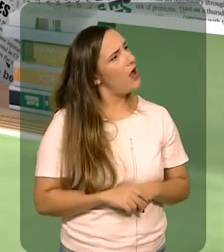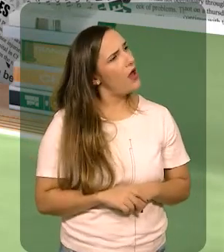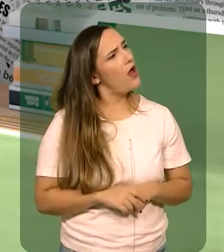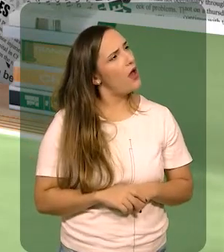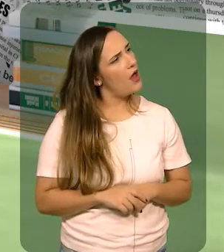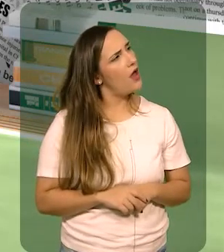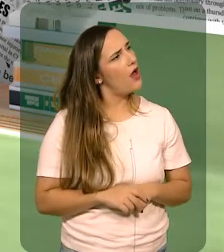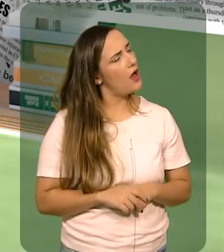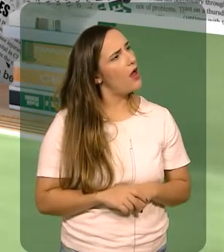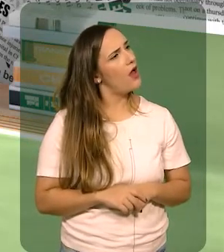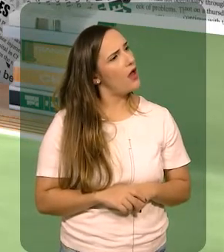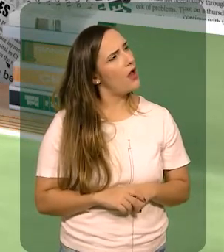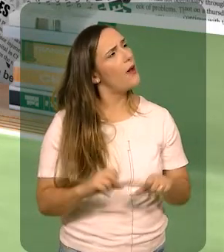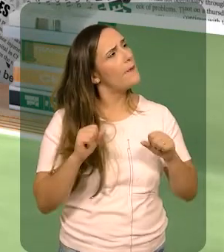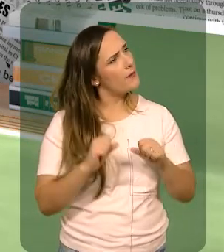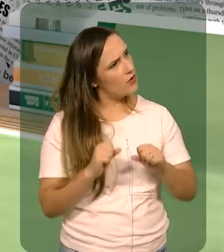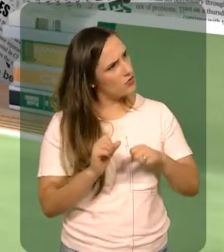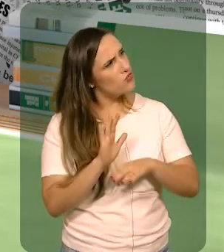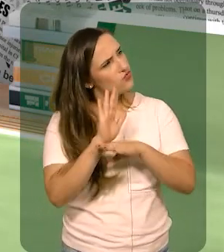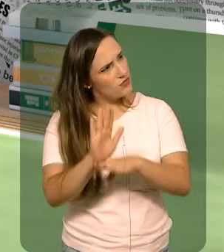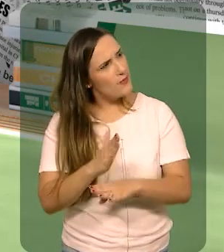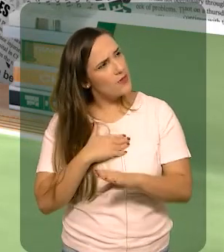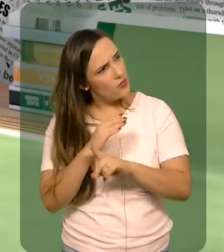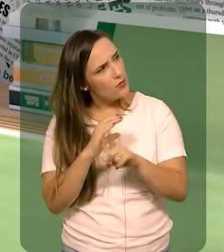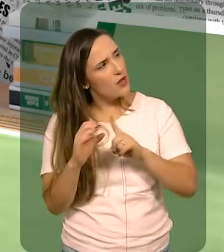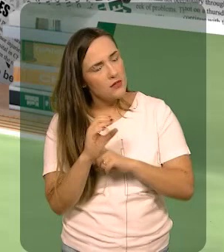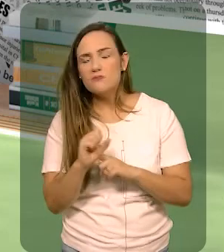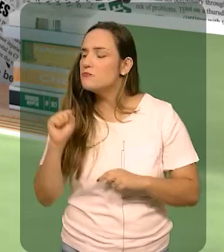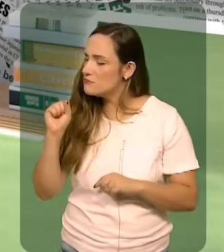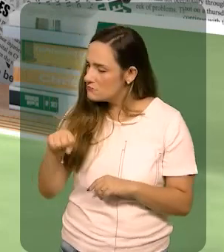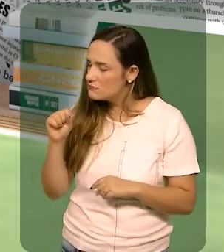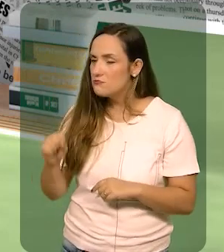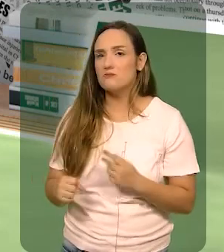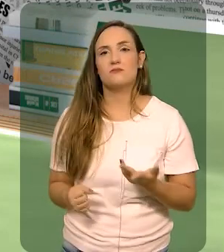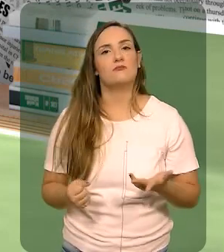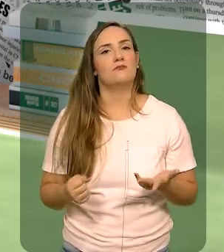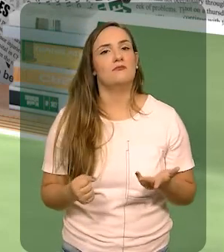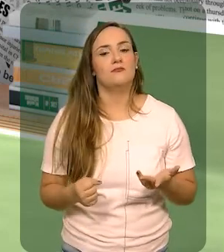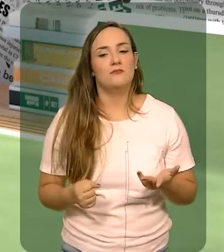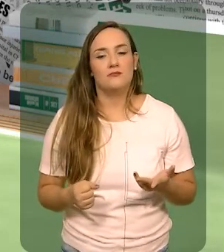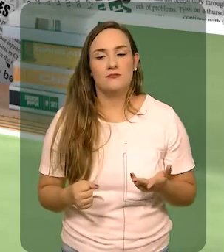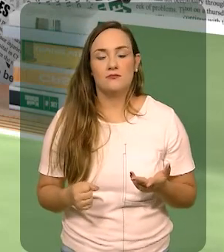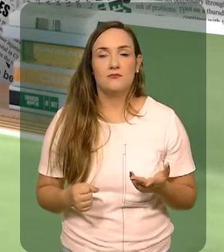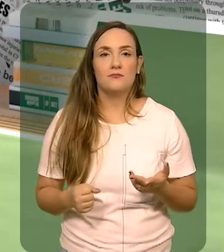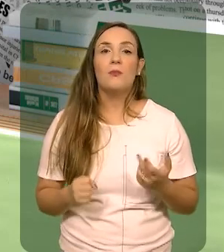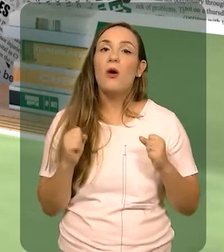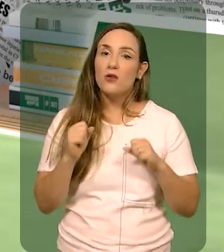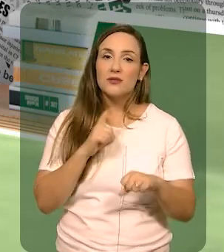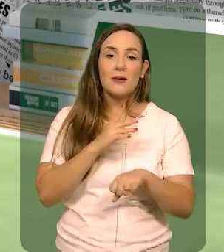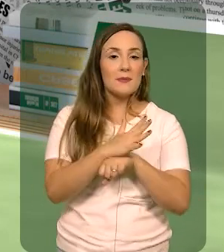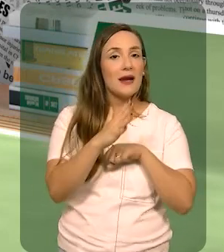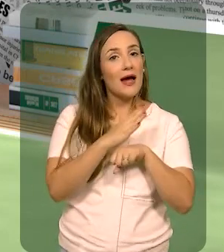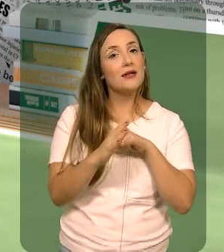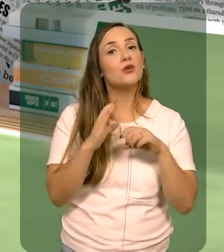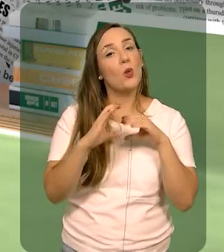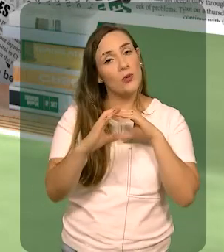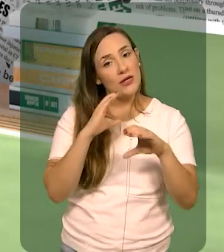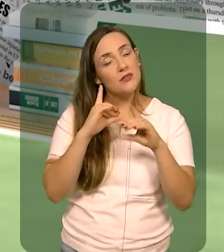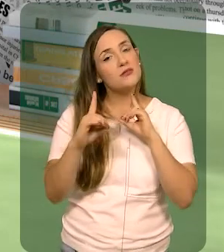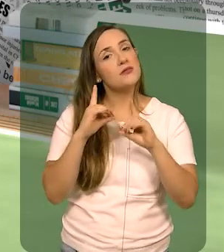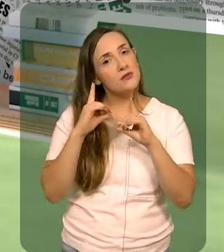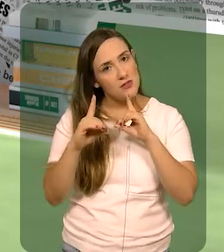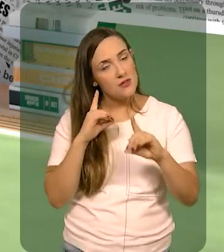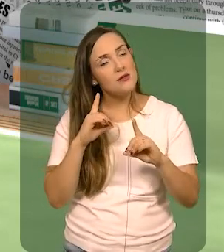educomunicação. Que bacana. Isso eu posso acrescentar na comunidade minha. Eu posso levar a prática educomunicativa